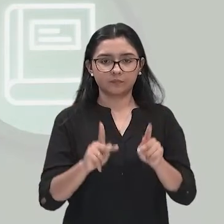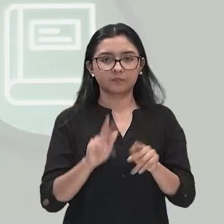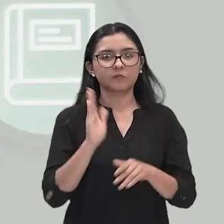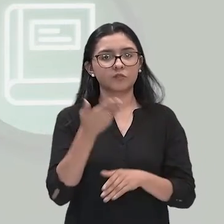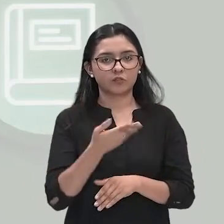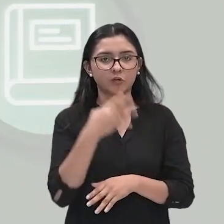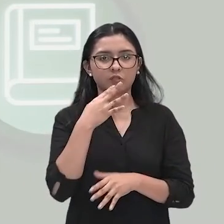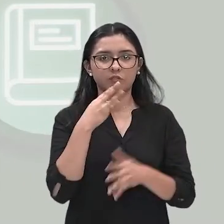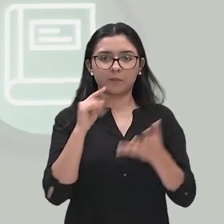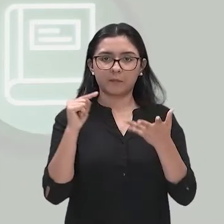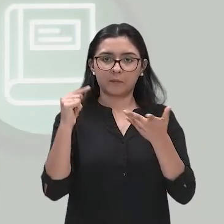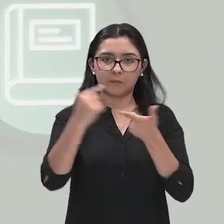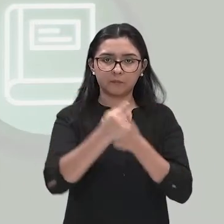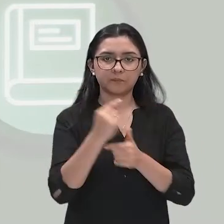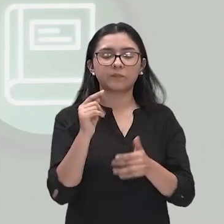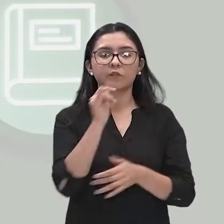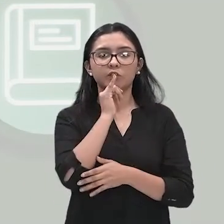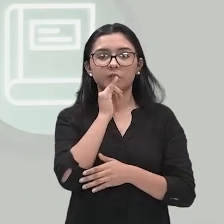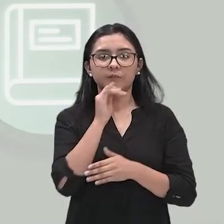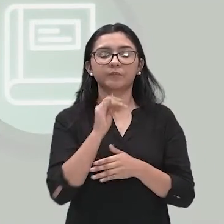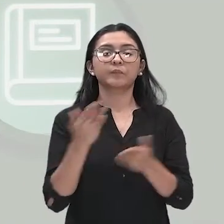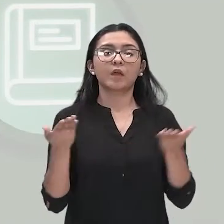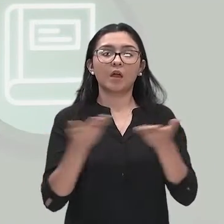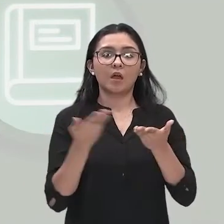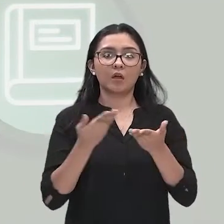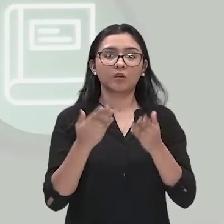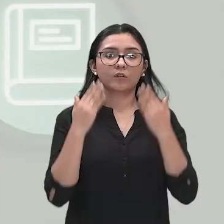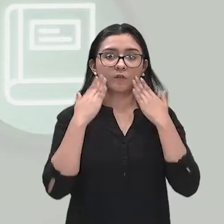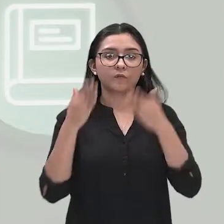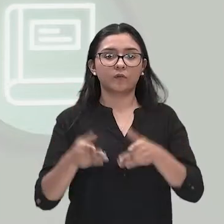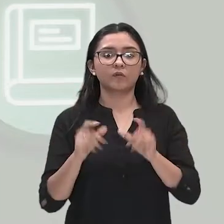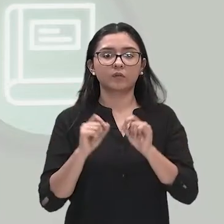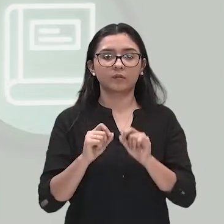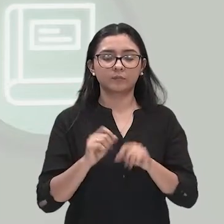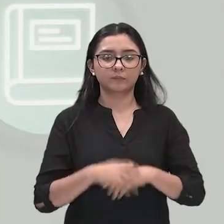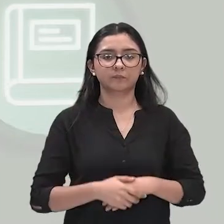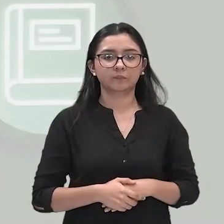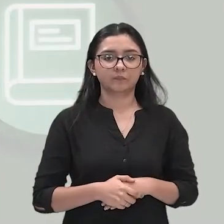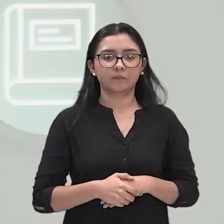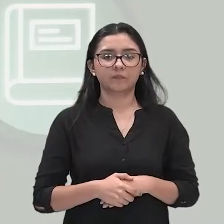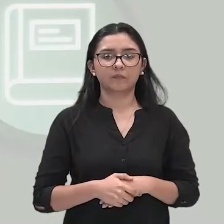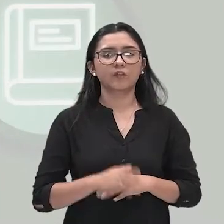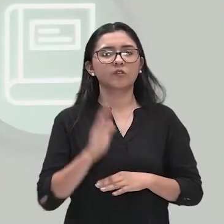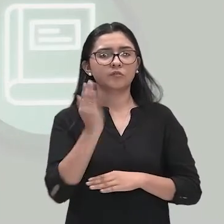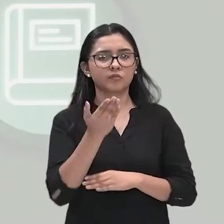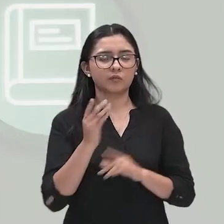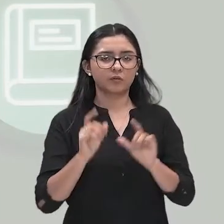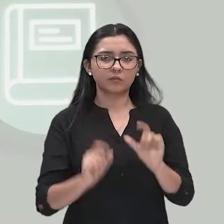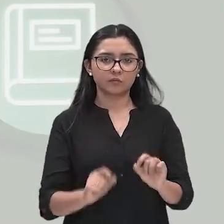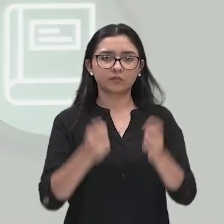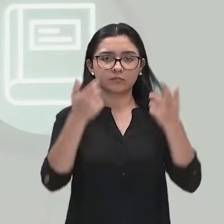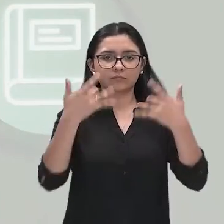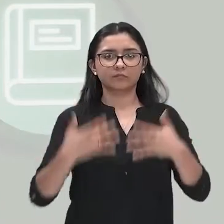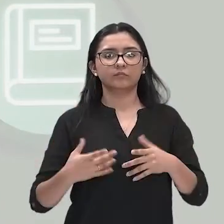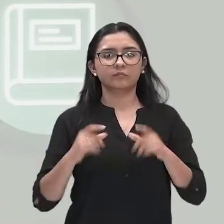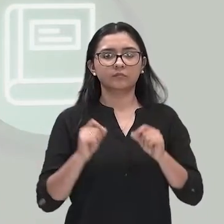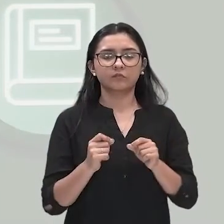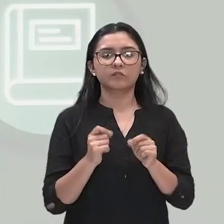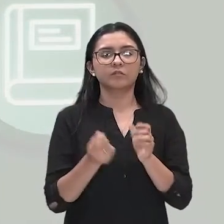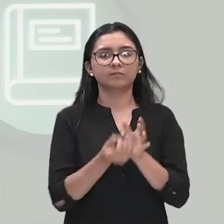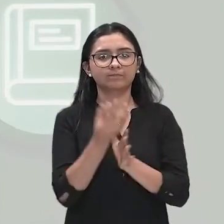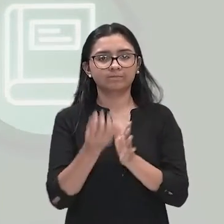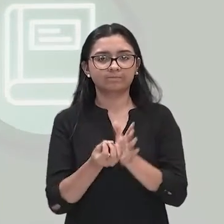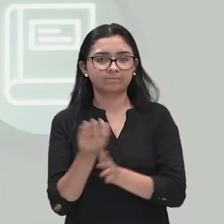conheceu alguns exemplos aqui de proteína, agora a gente vai tratar das funções. Eu tenho falado aqui, né, dessa função de